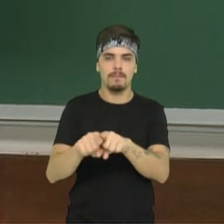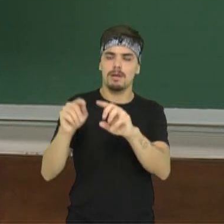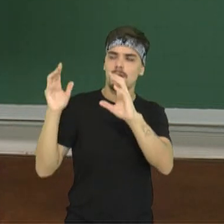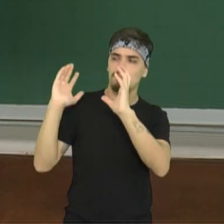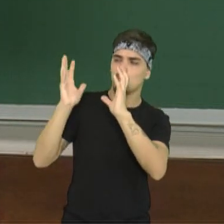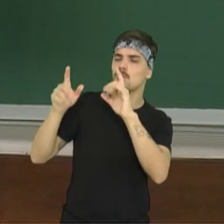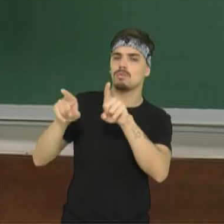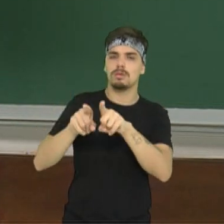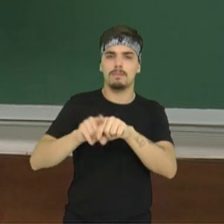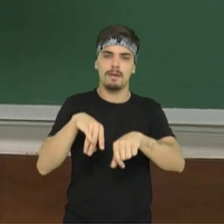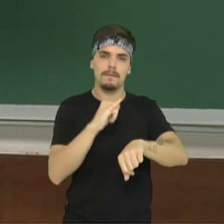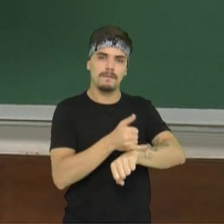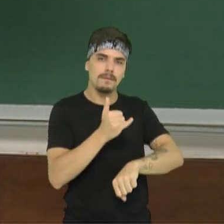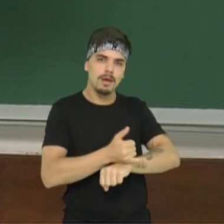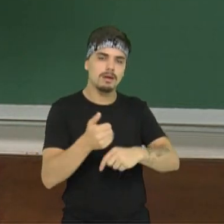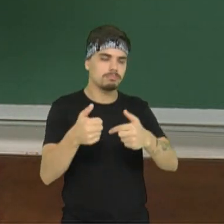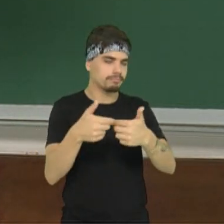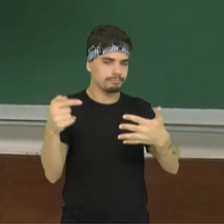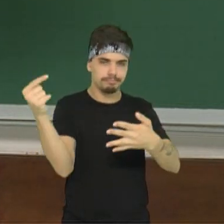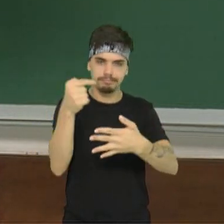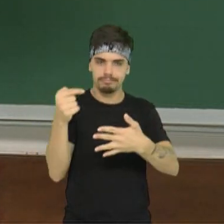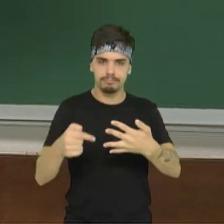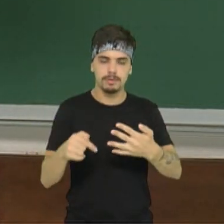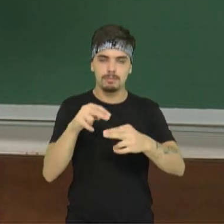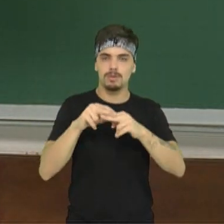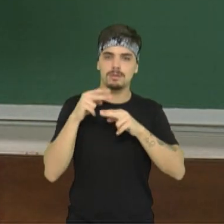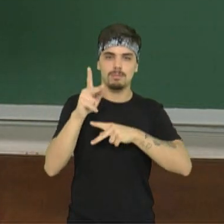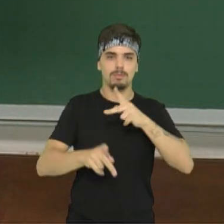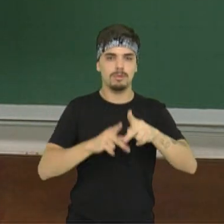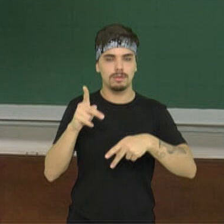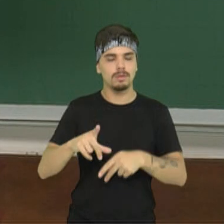dos minerais, né? Então a população já tem uma